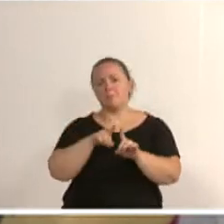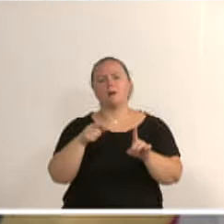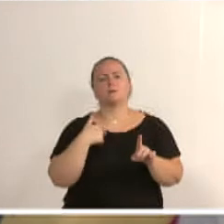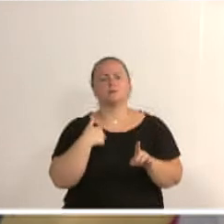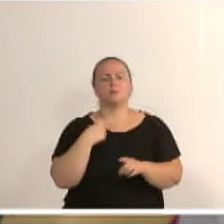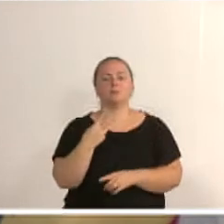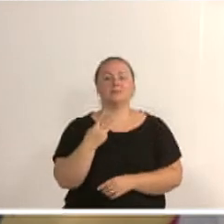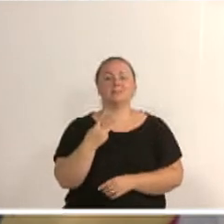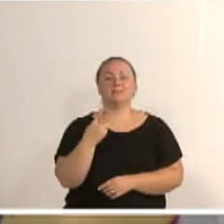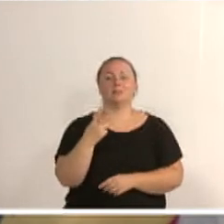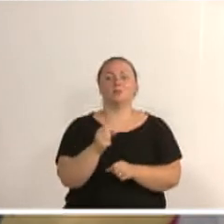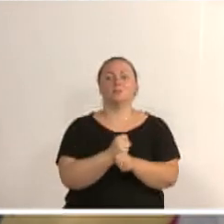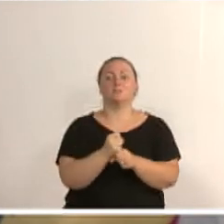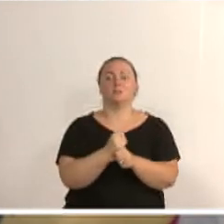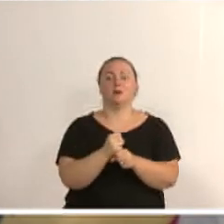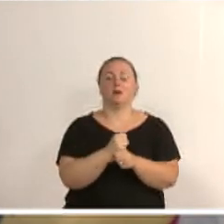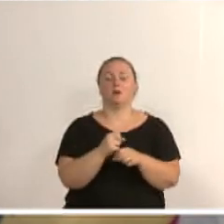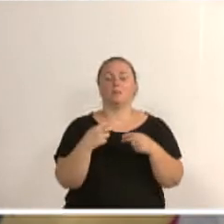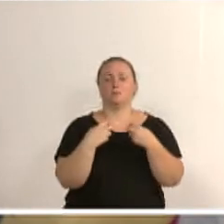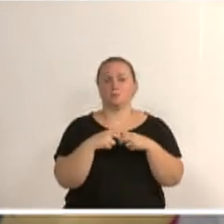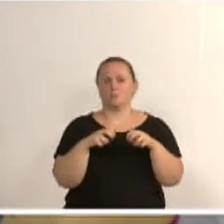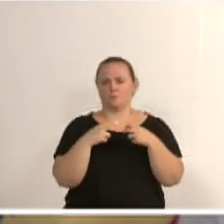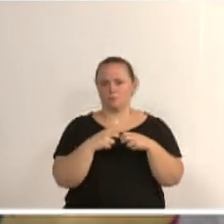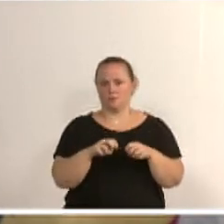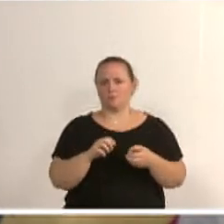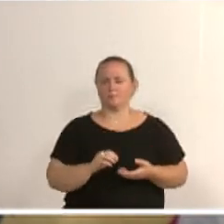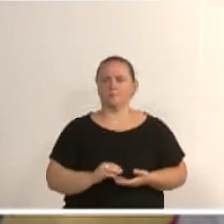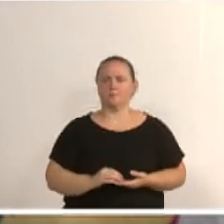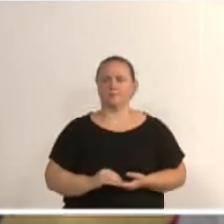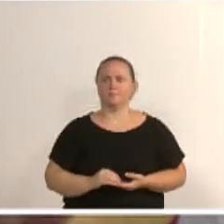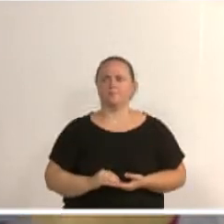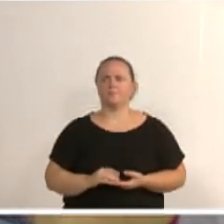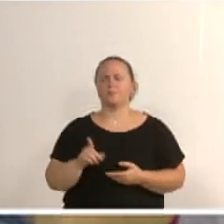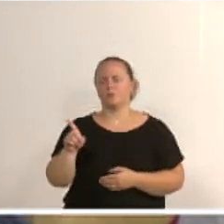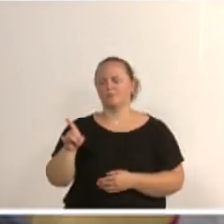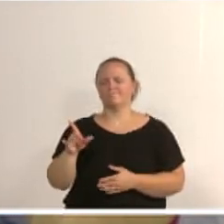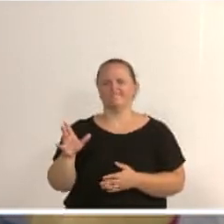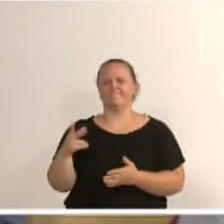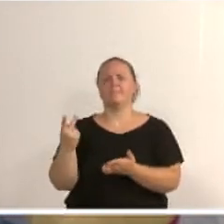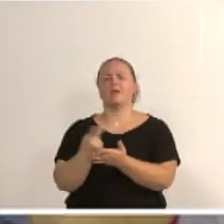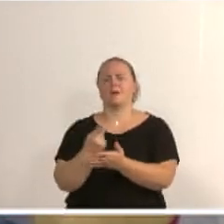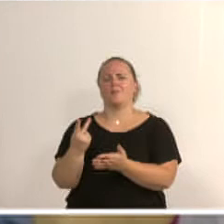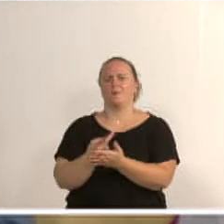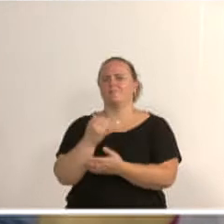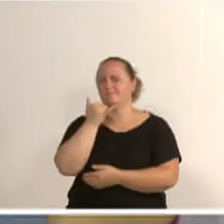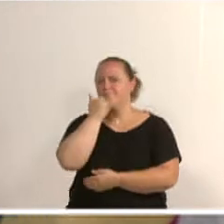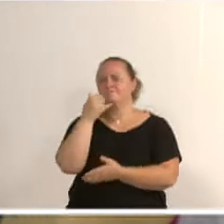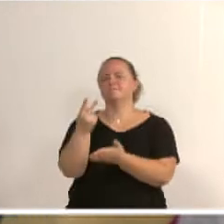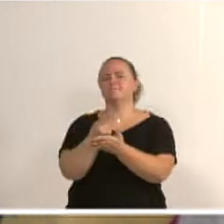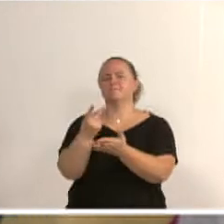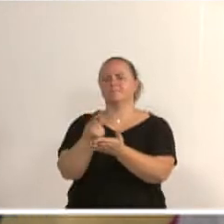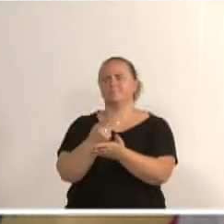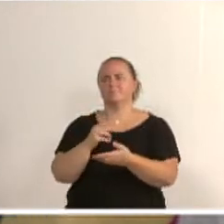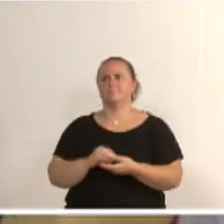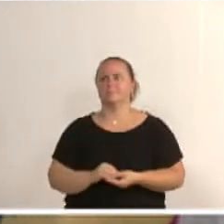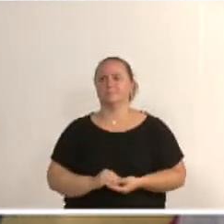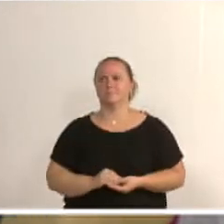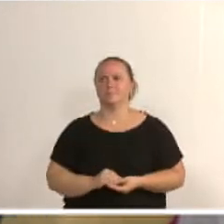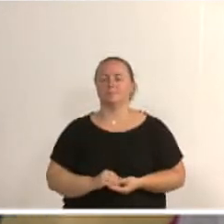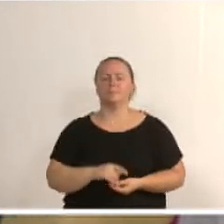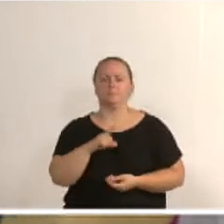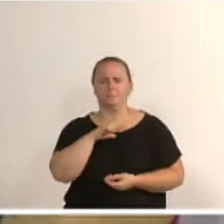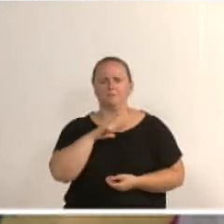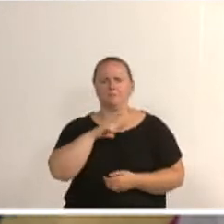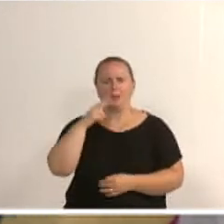peguei mais de 30 ônibus. Então eu acho que você foi infeliz na sua colocação. Tem vereador que pega ônibus para fazer mídia, bater foto e vir aqui